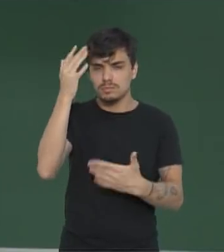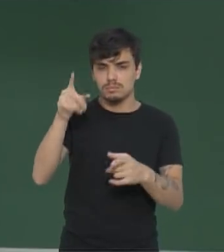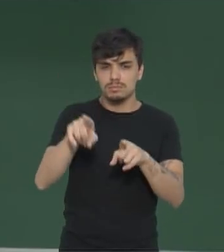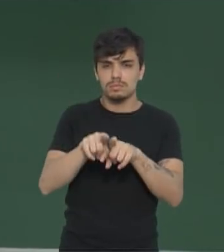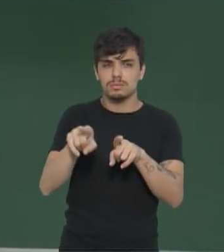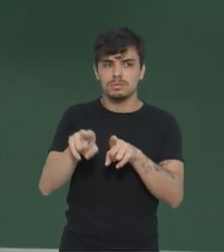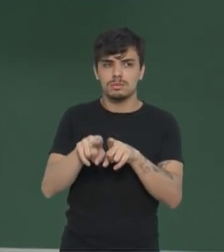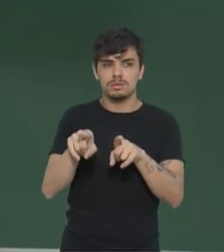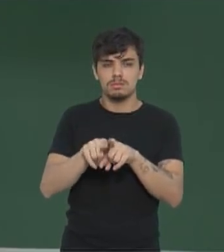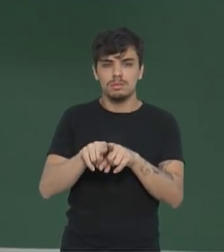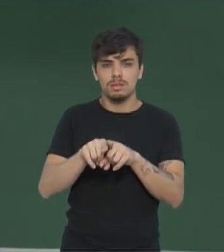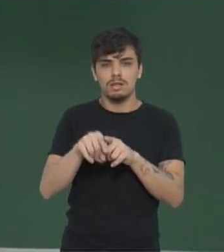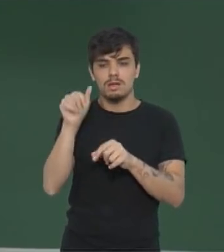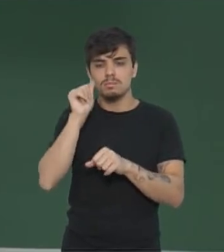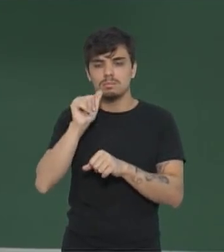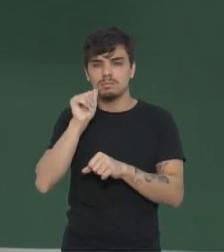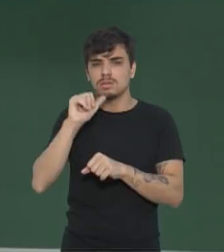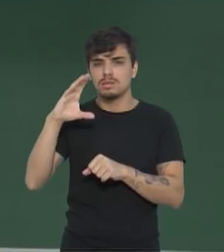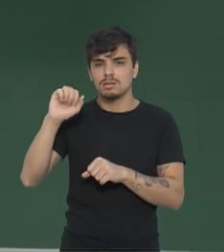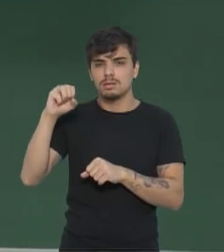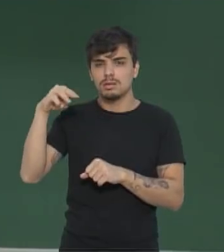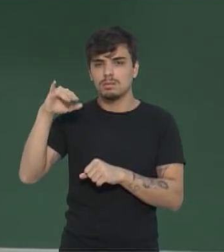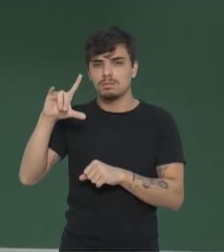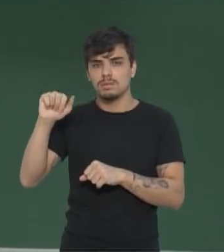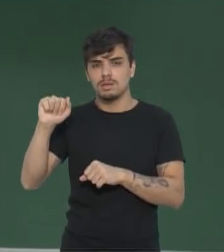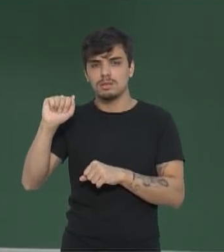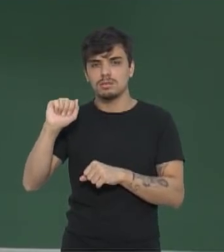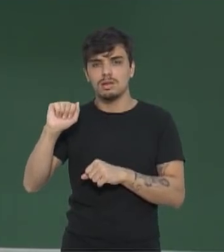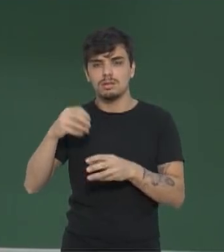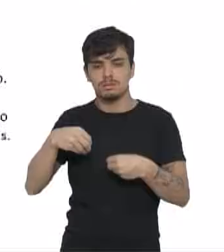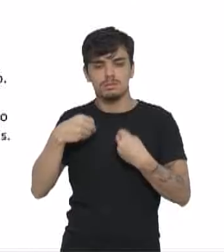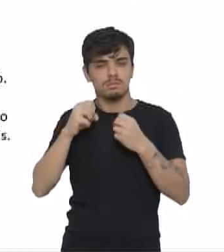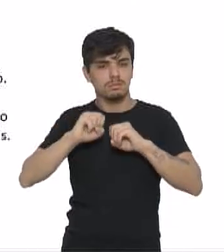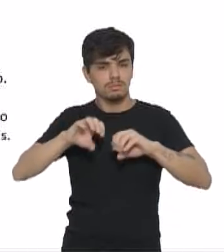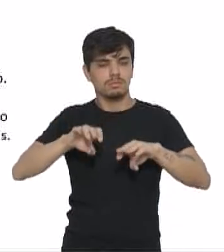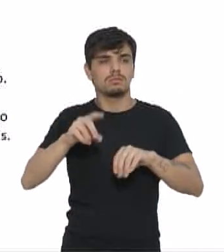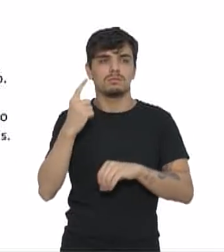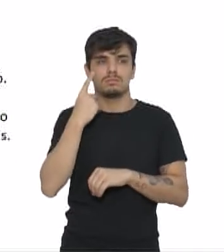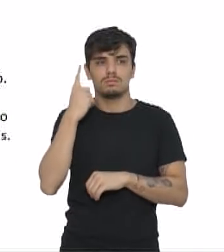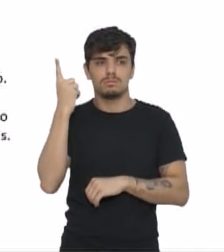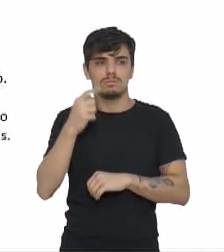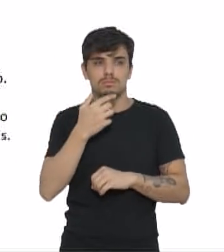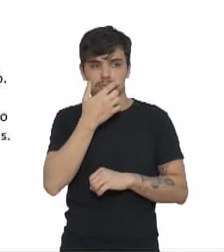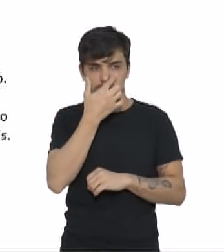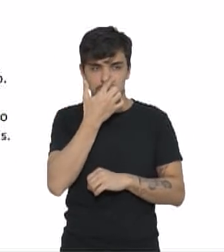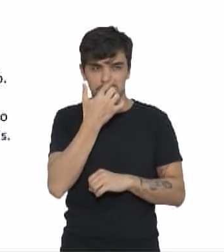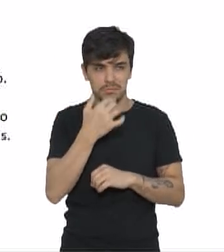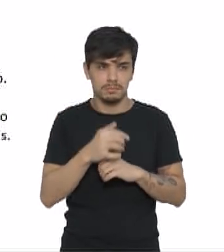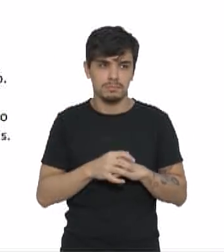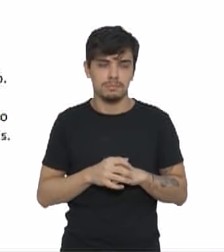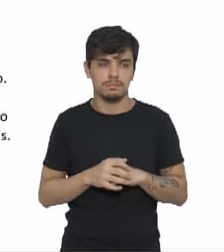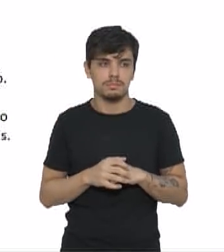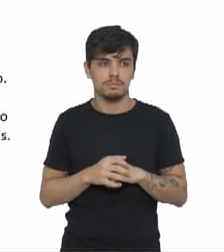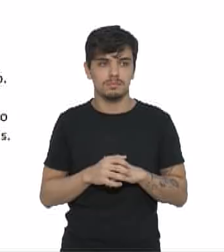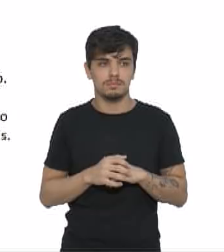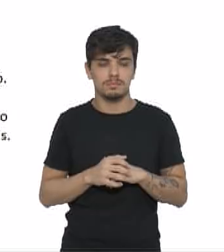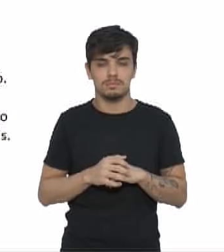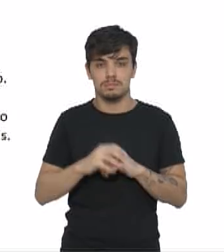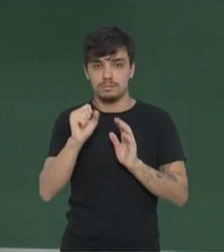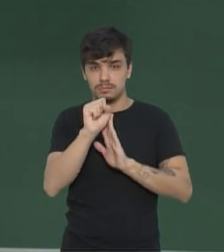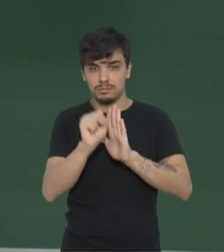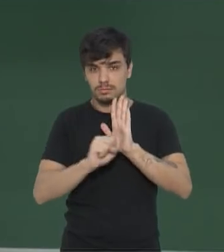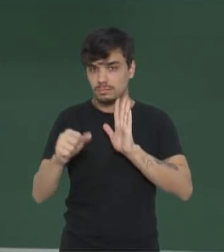técnica Camila, que deu aquele insight bacana para nós utilizarmos uma referência do Boulos. Aqui, ó, novamente, século